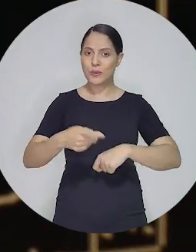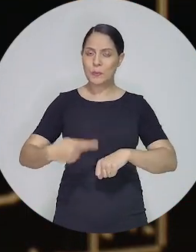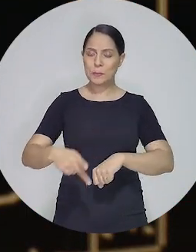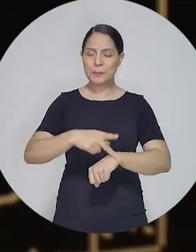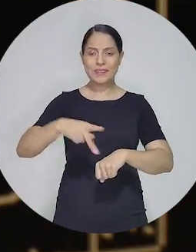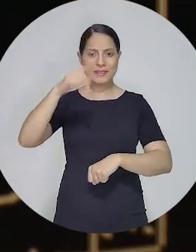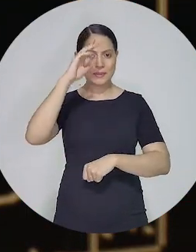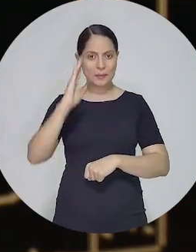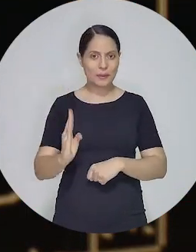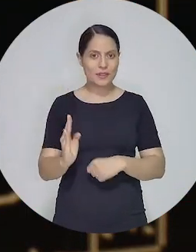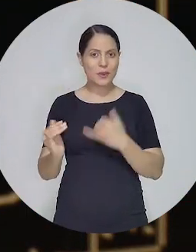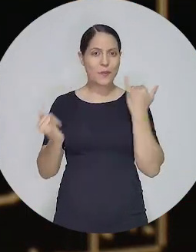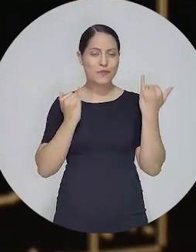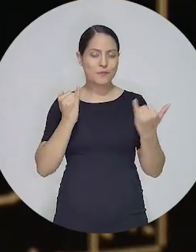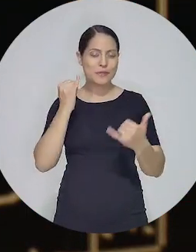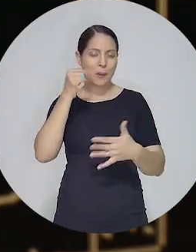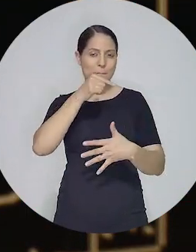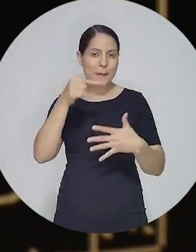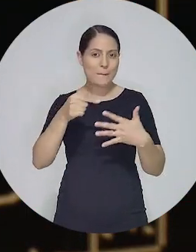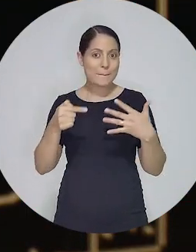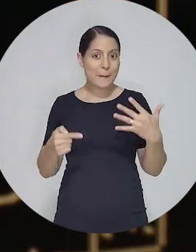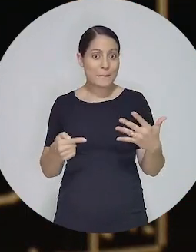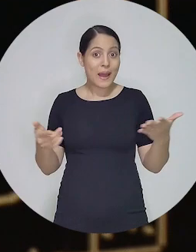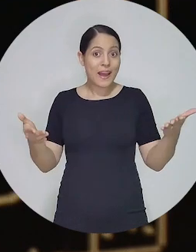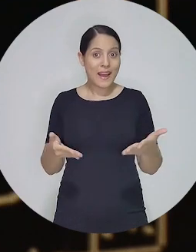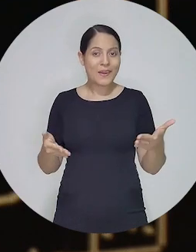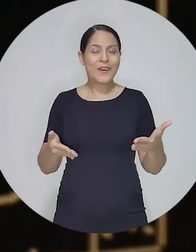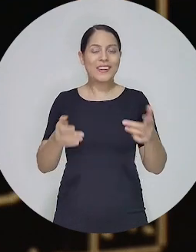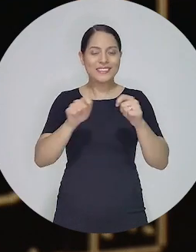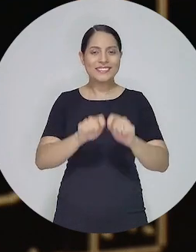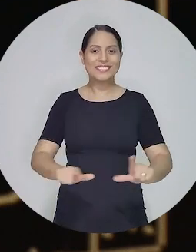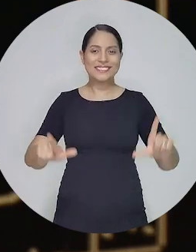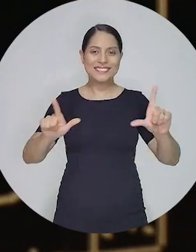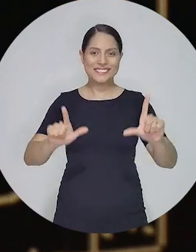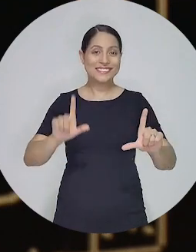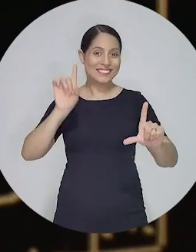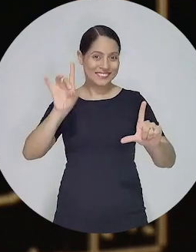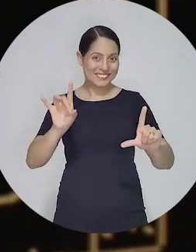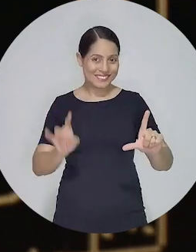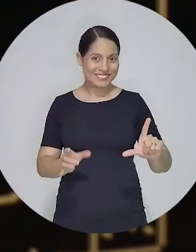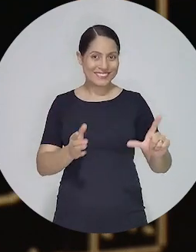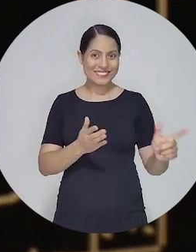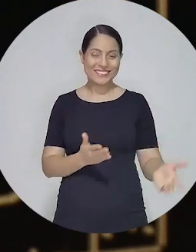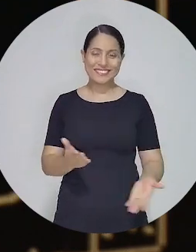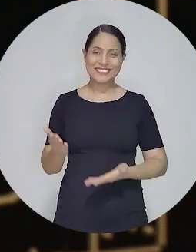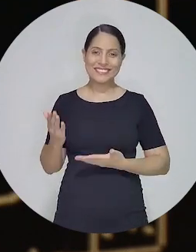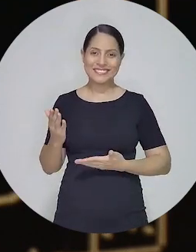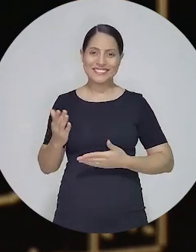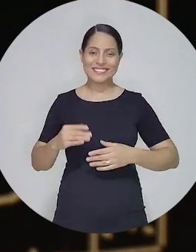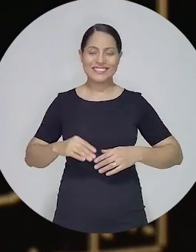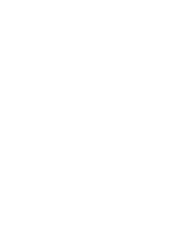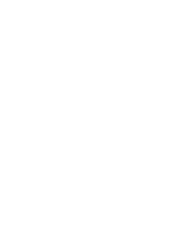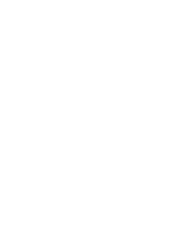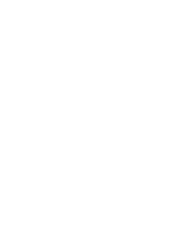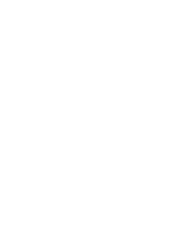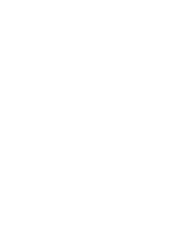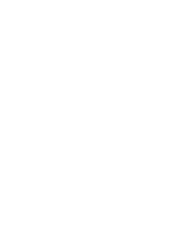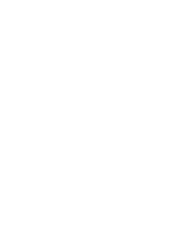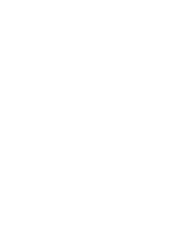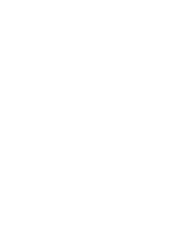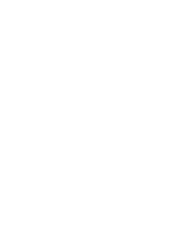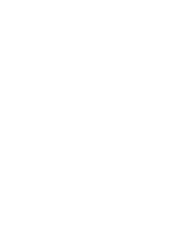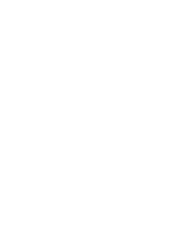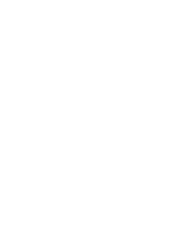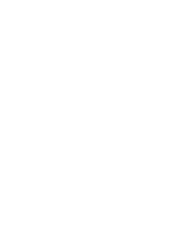cenário socioeconômico do país. Isso e muito mais você confere agora no OAB Entrevista Especial.